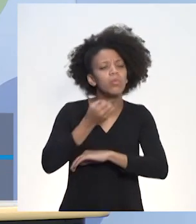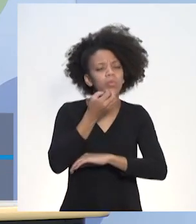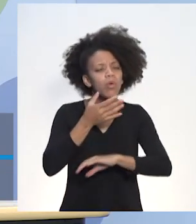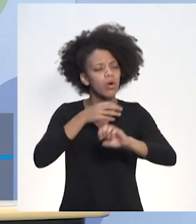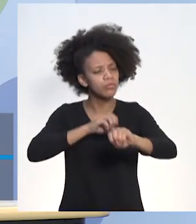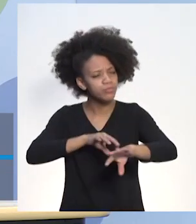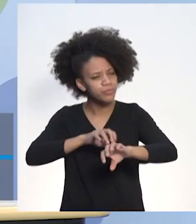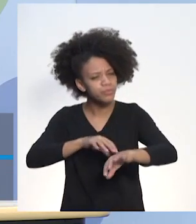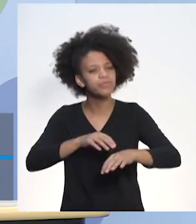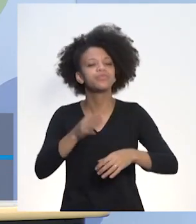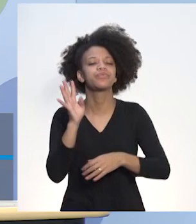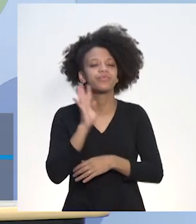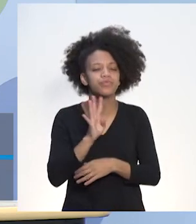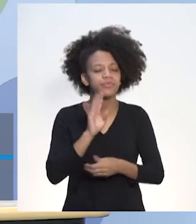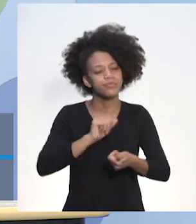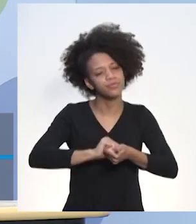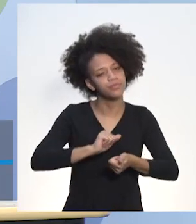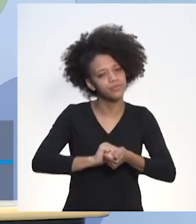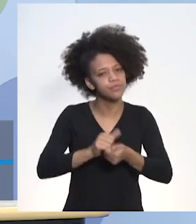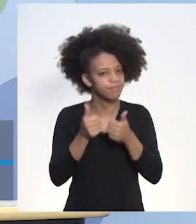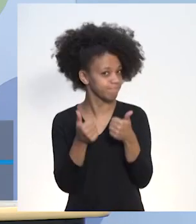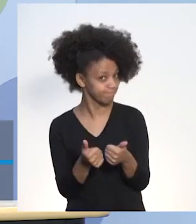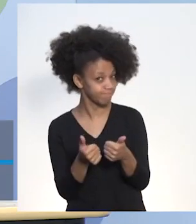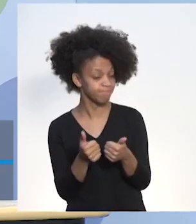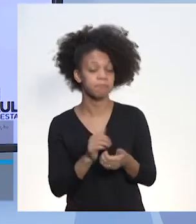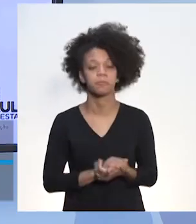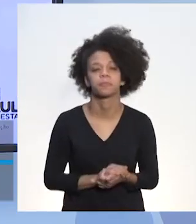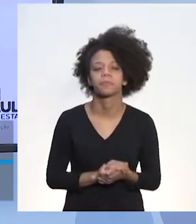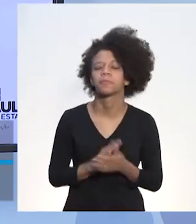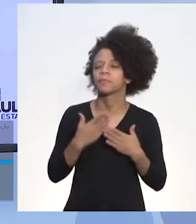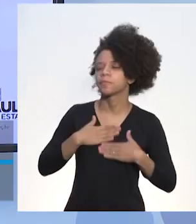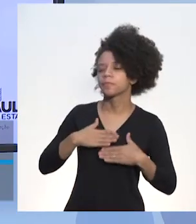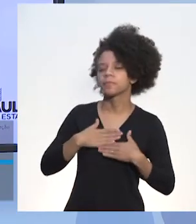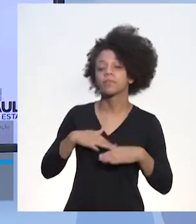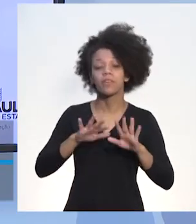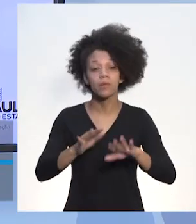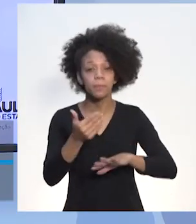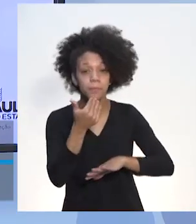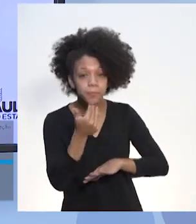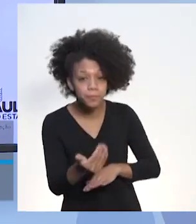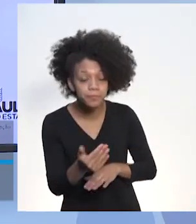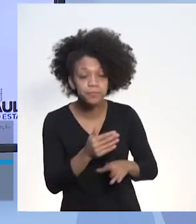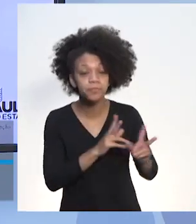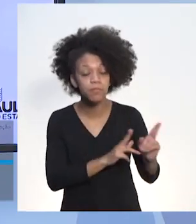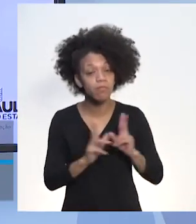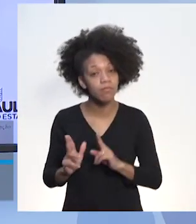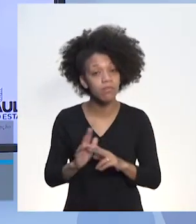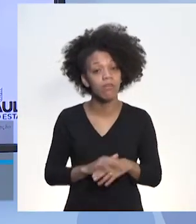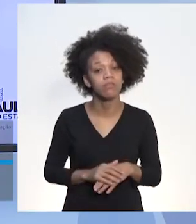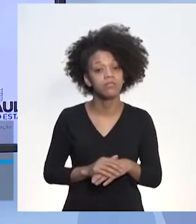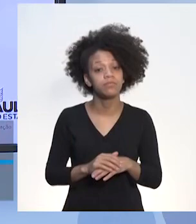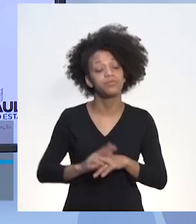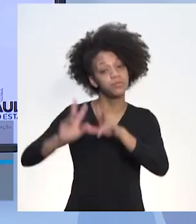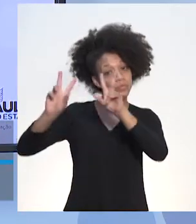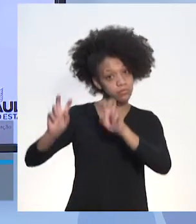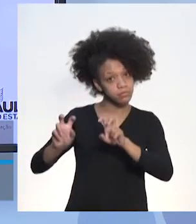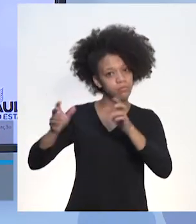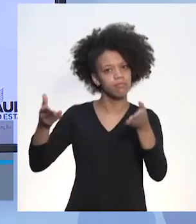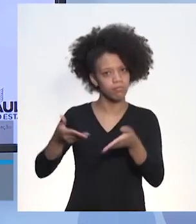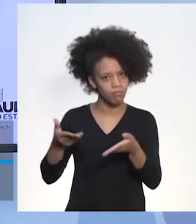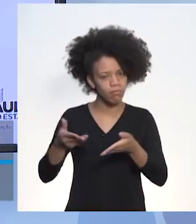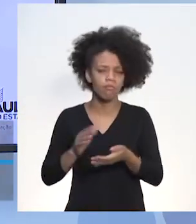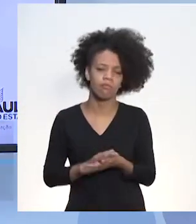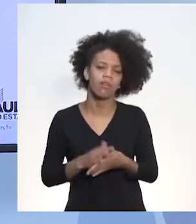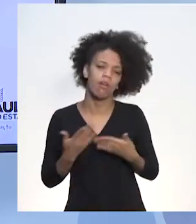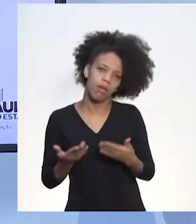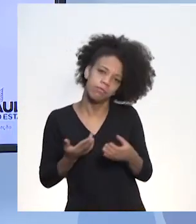aula legal aí para os nossos estudantes. Beleza, Ale? Tranquilo. Eu vou pedir, então, para o diretor colocar para vocês o título da aula, né? Então, embora